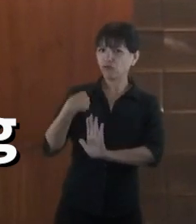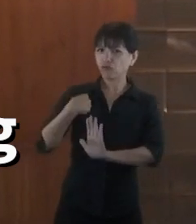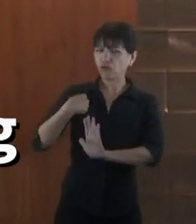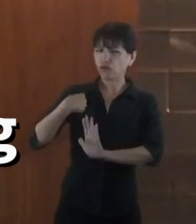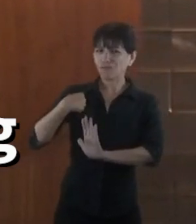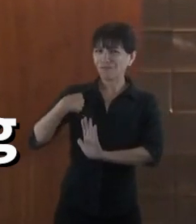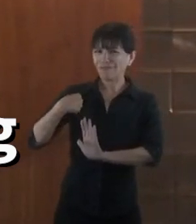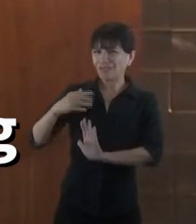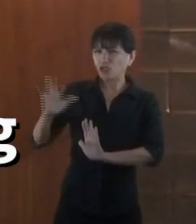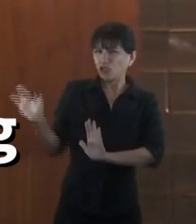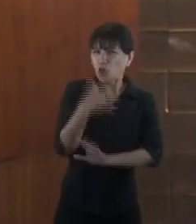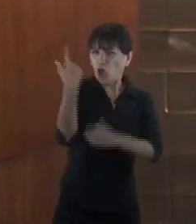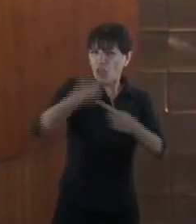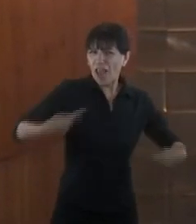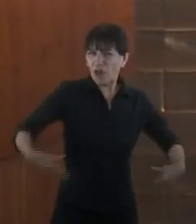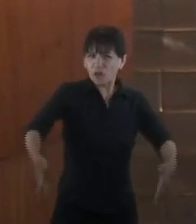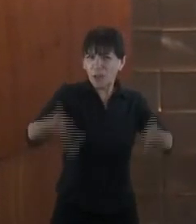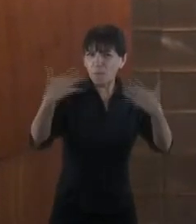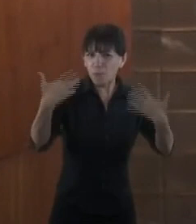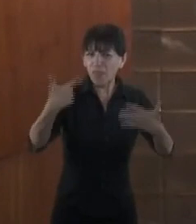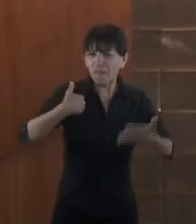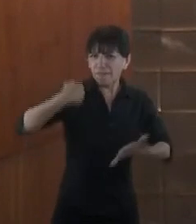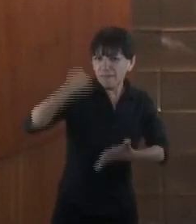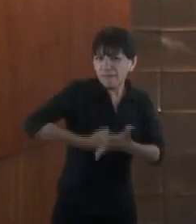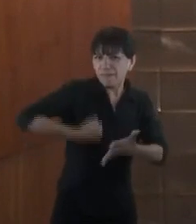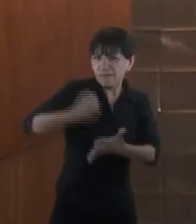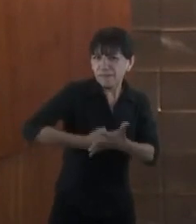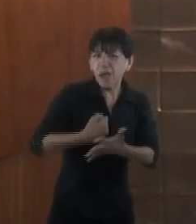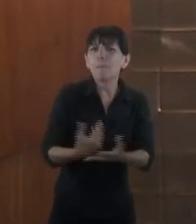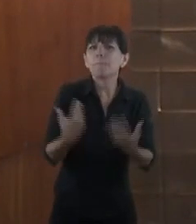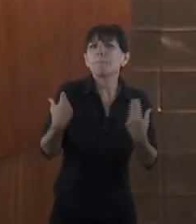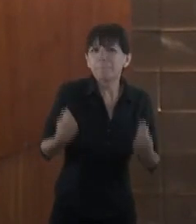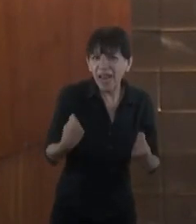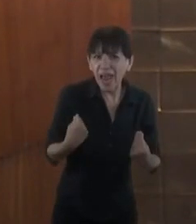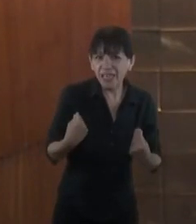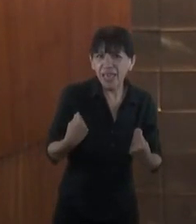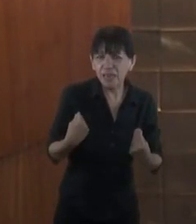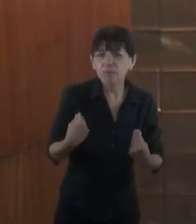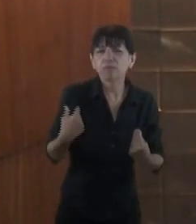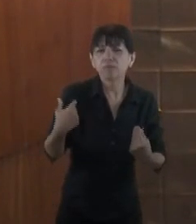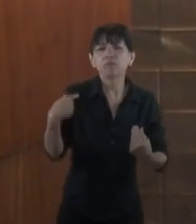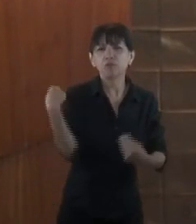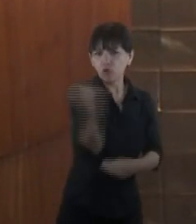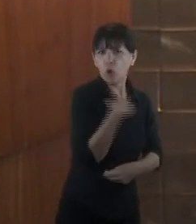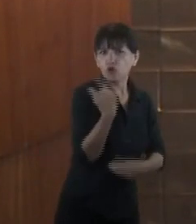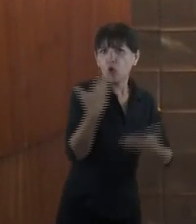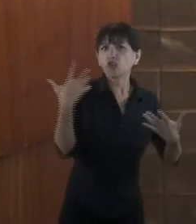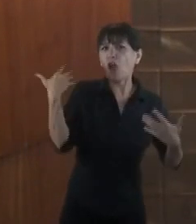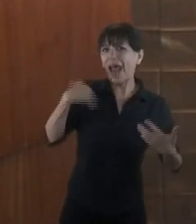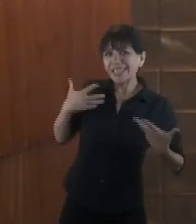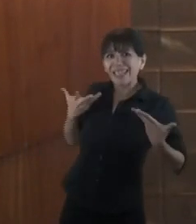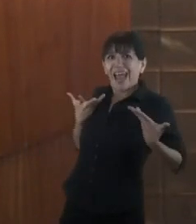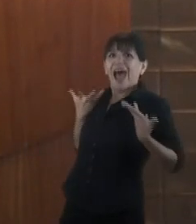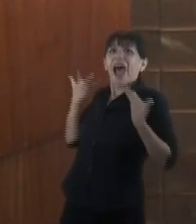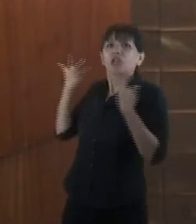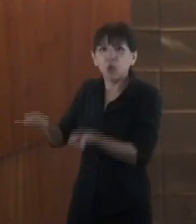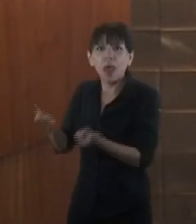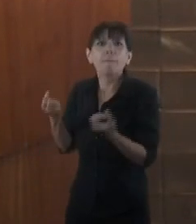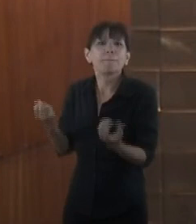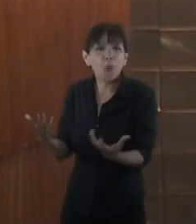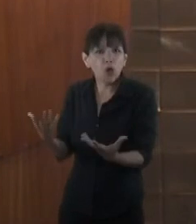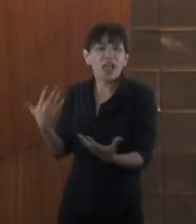sacrifício e qual sacrifício posso ajudar a Argentina neste momento difícil